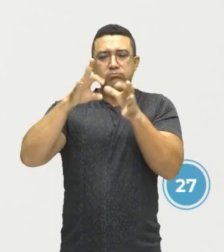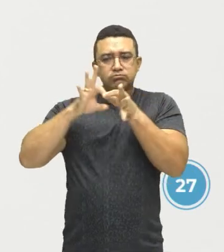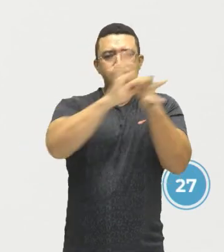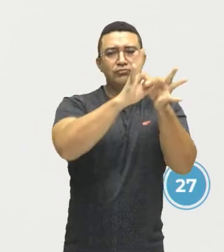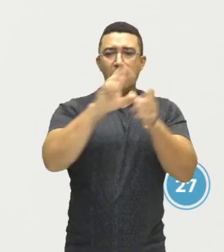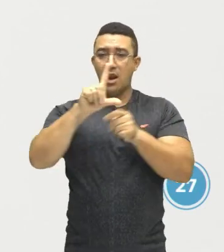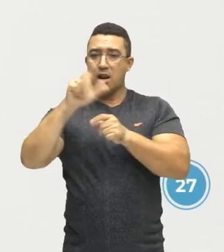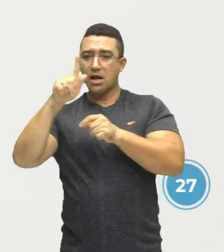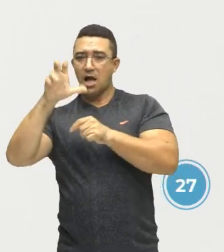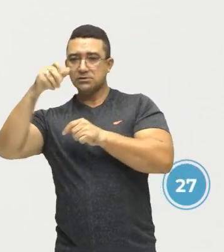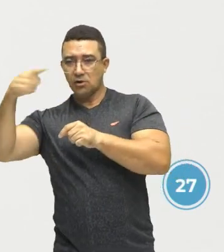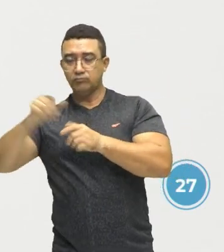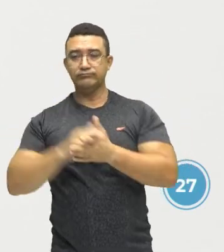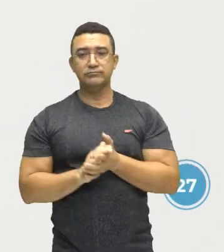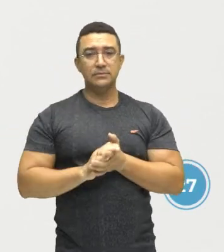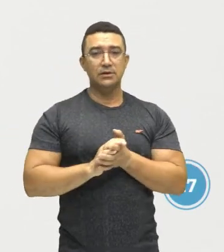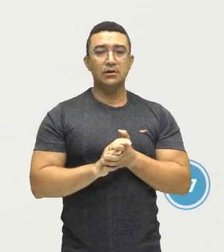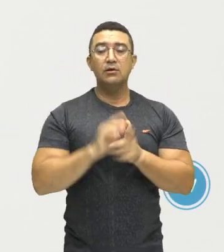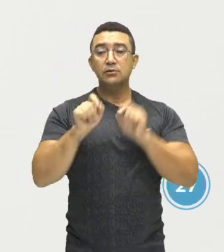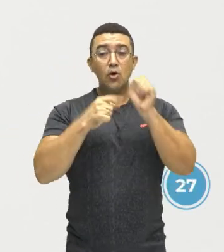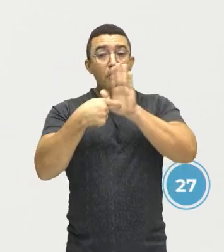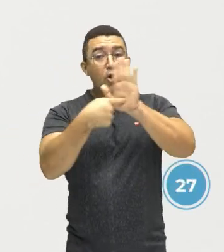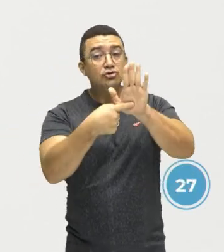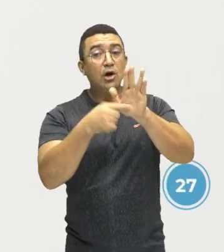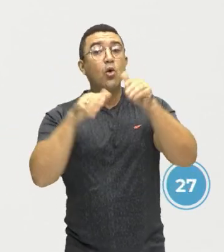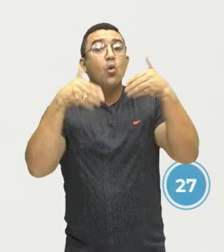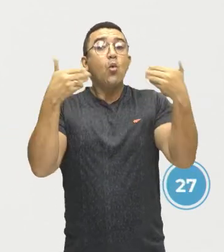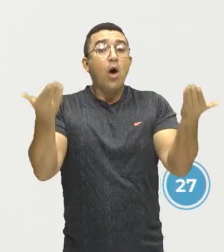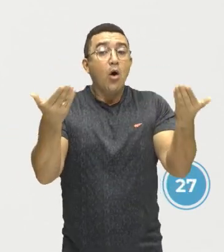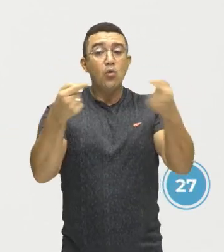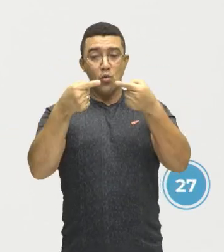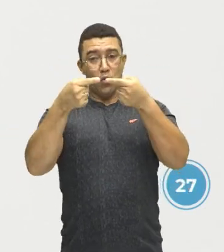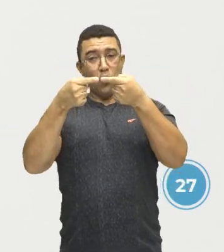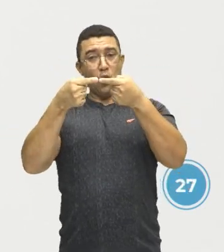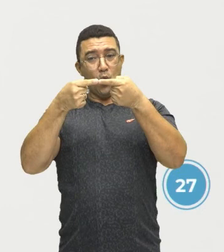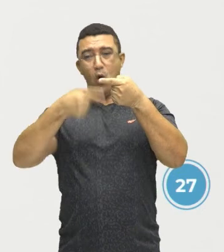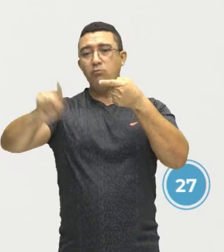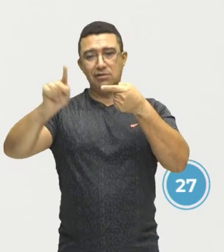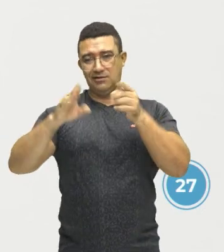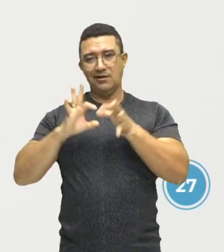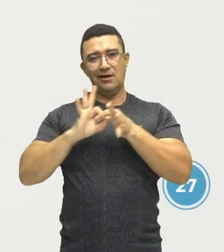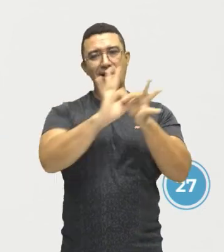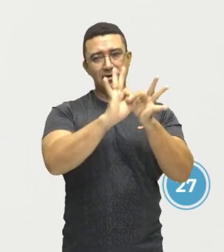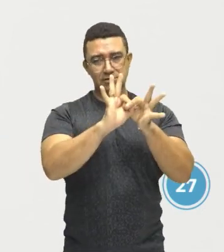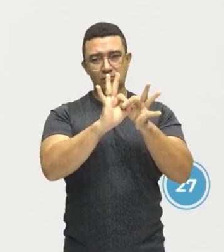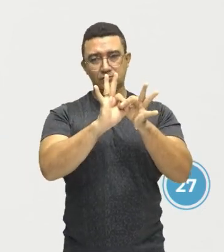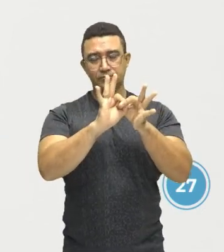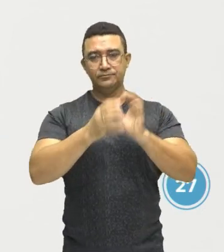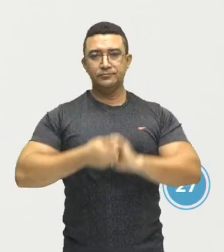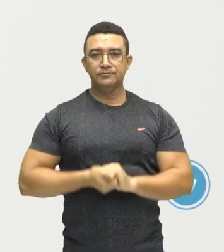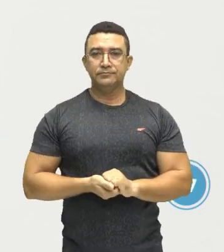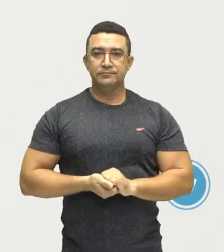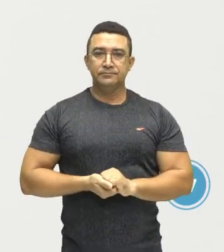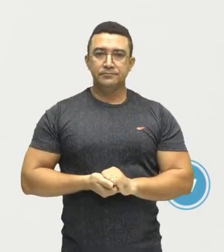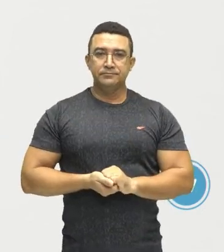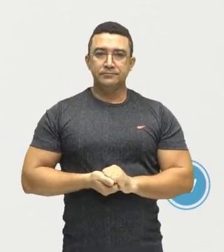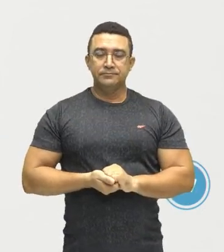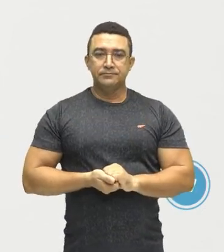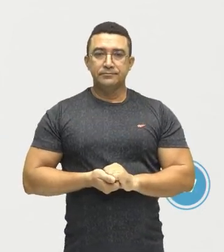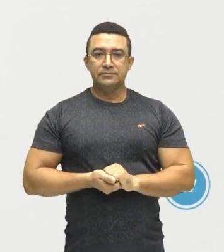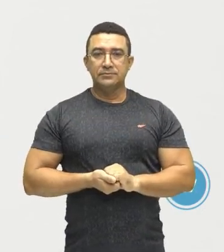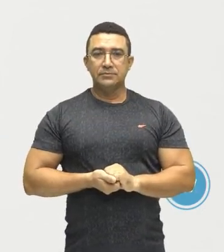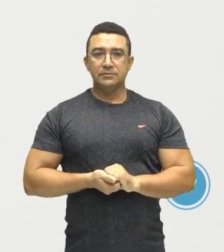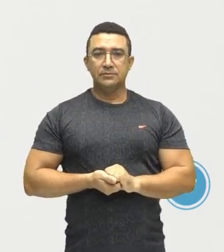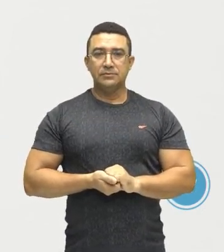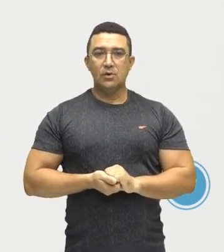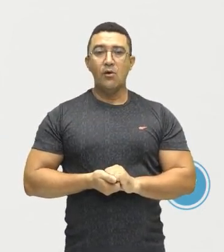o que ele está pedindo. Ele está pedindo identificar a alternativa destacada que não é verbo de ligação. Muito bem. Então, não é a